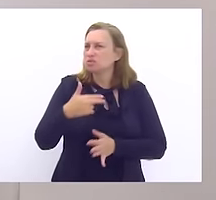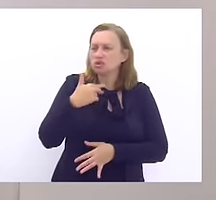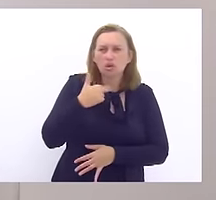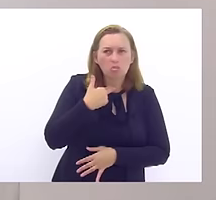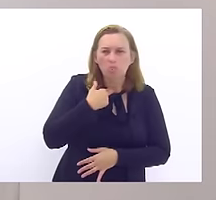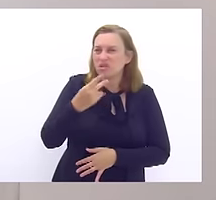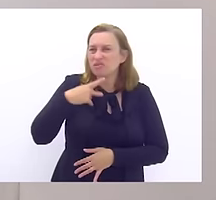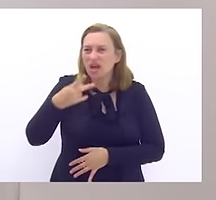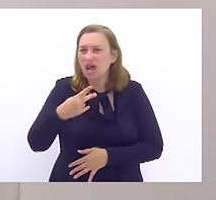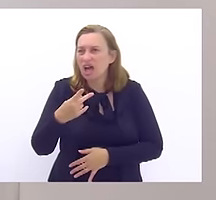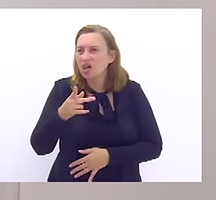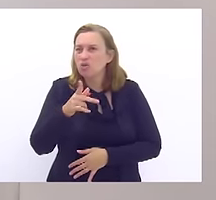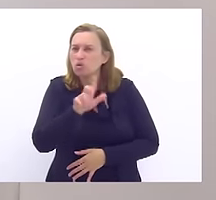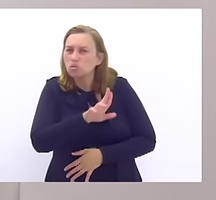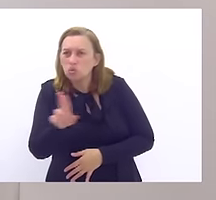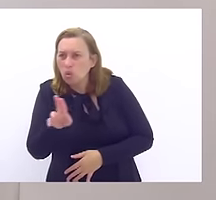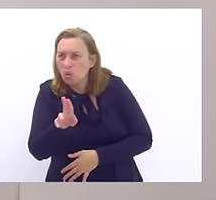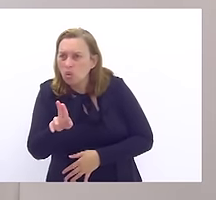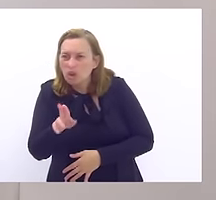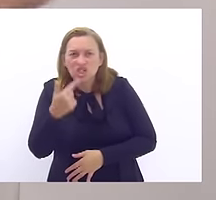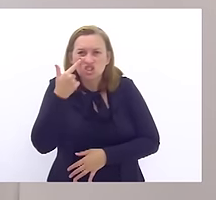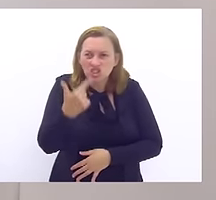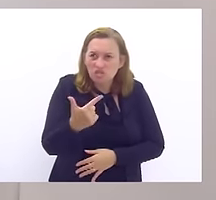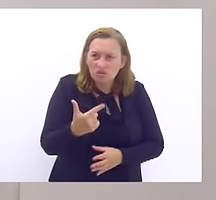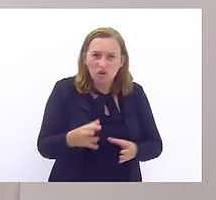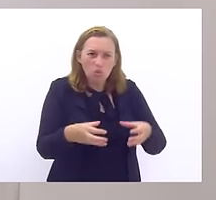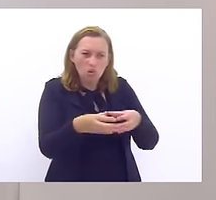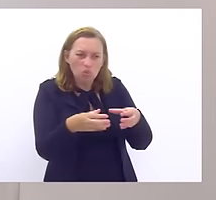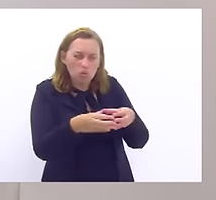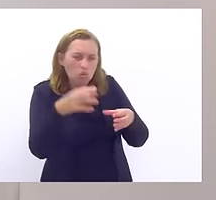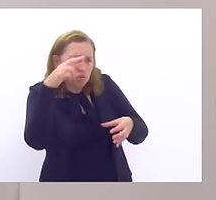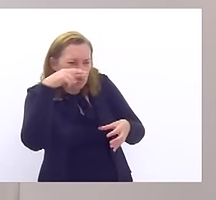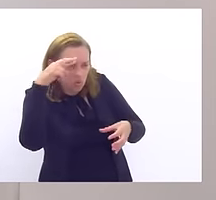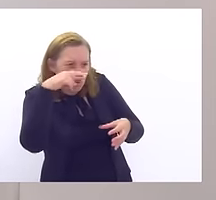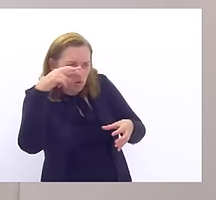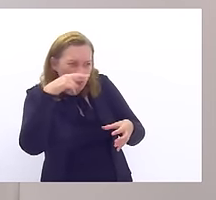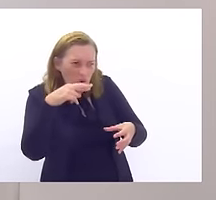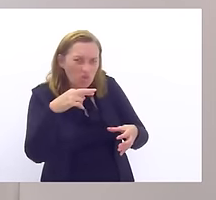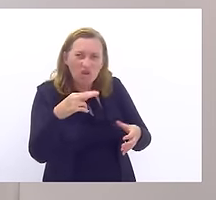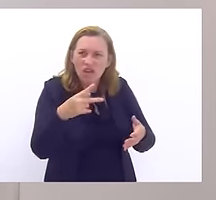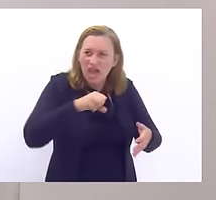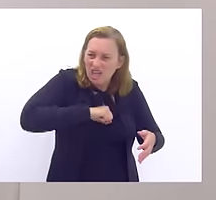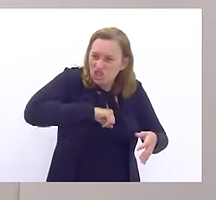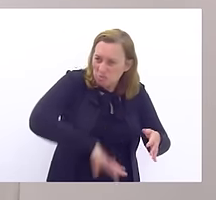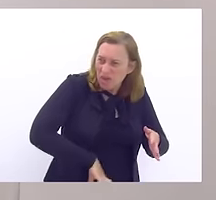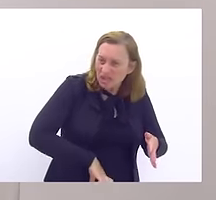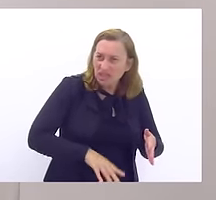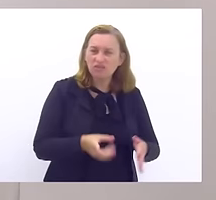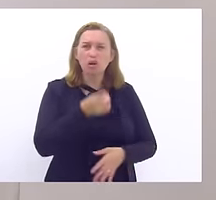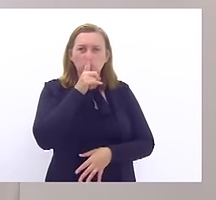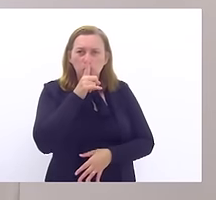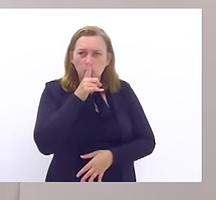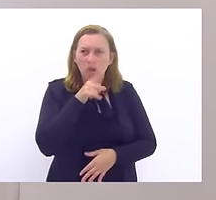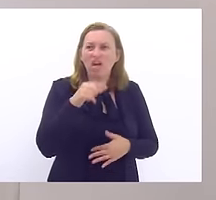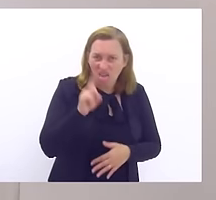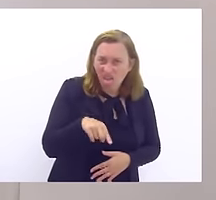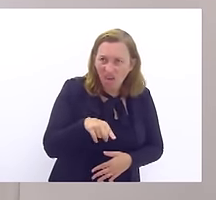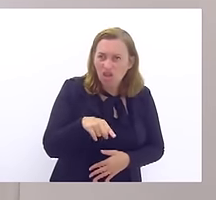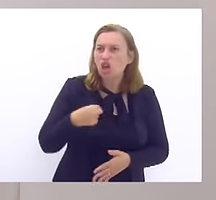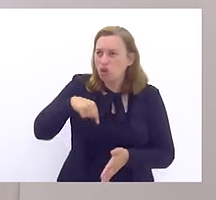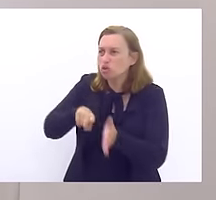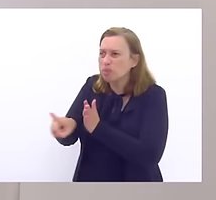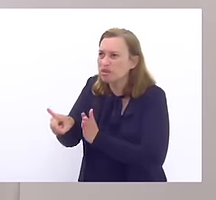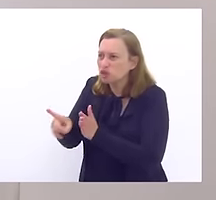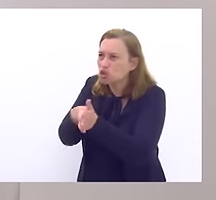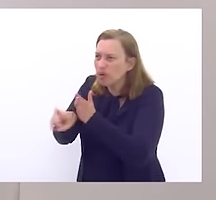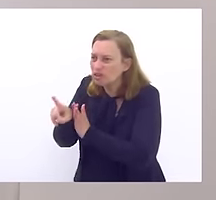a gente vai fiscalização ver o conjunto de cagadas que a pele tá fazendo fica calado é isso eu vou lhe perguntar